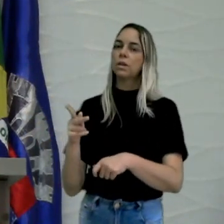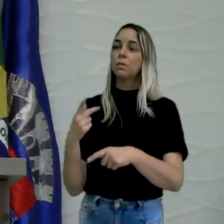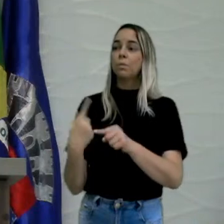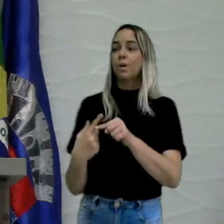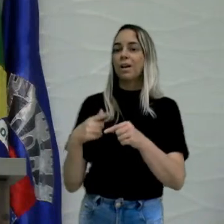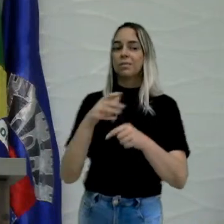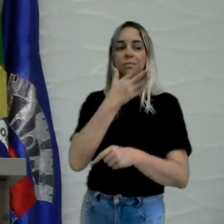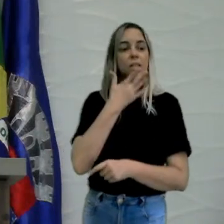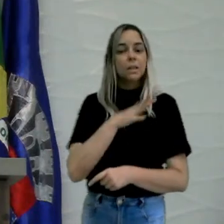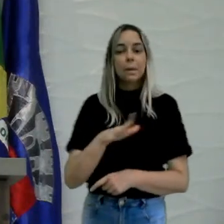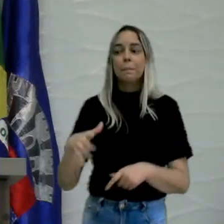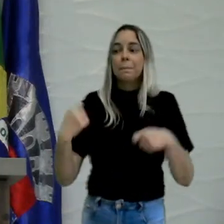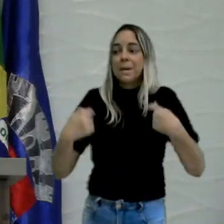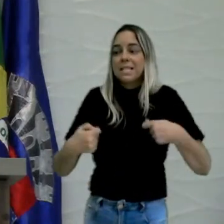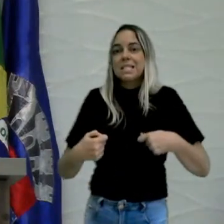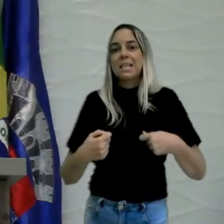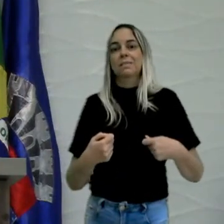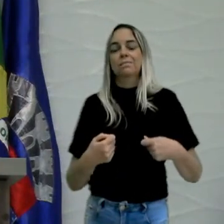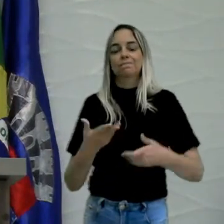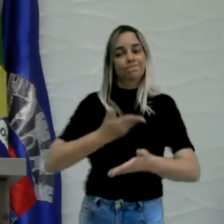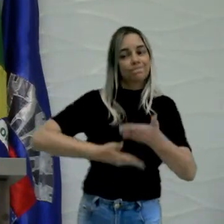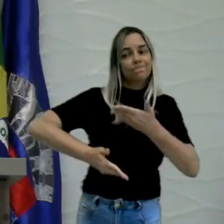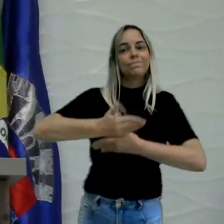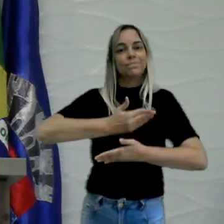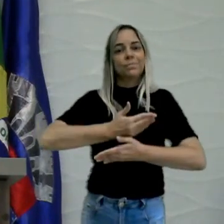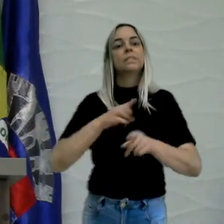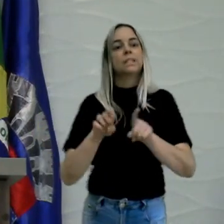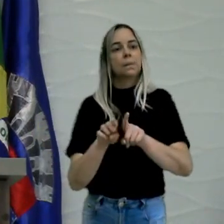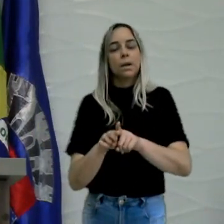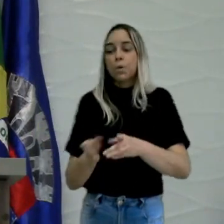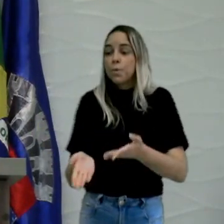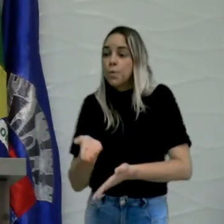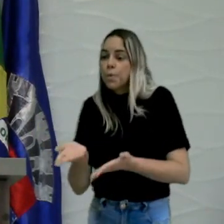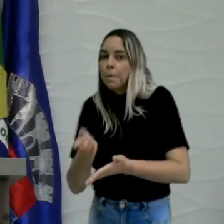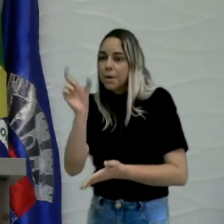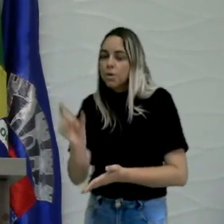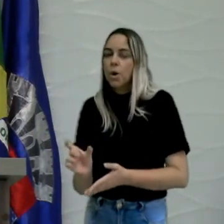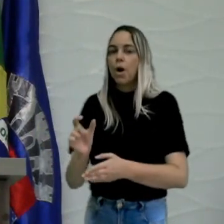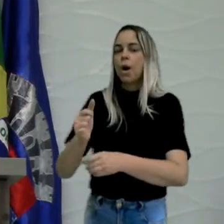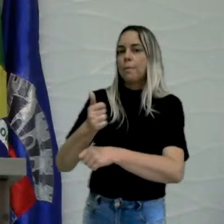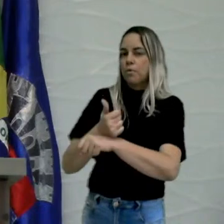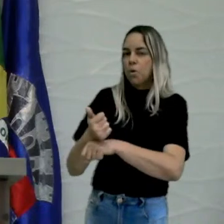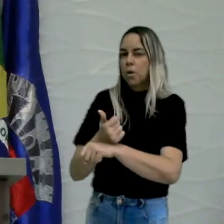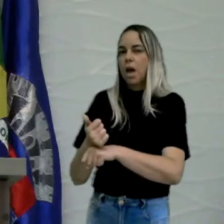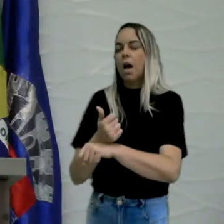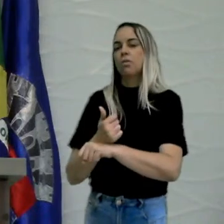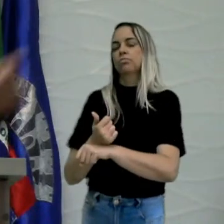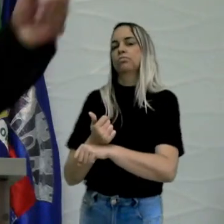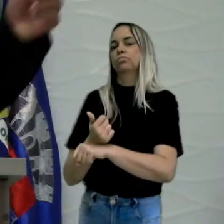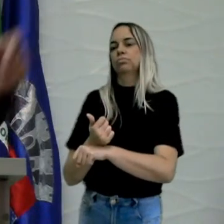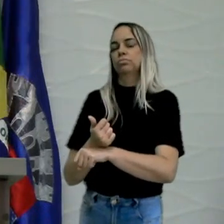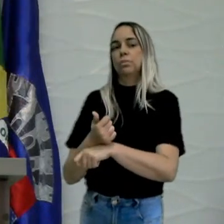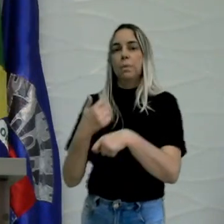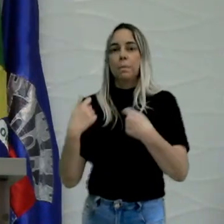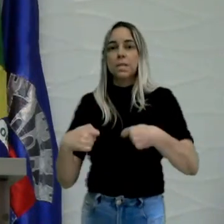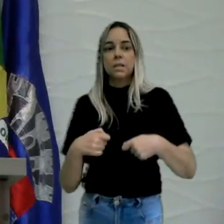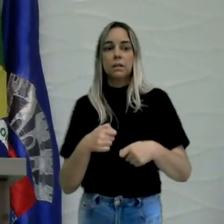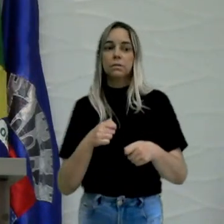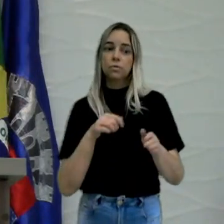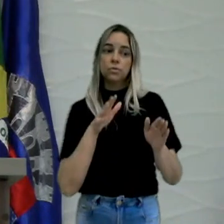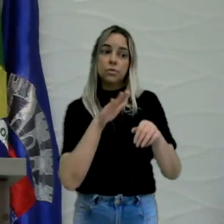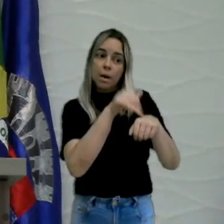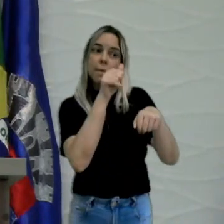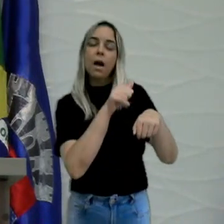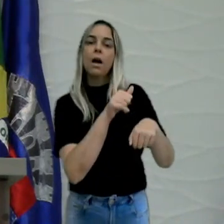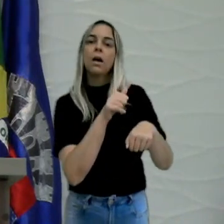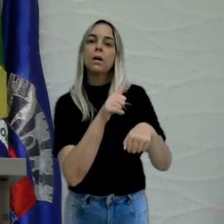atendimento. Diga a ele que essas crianças necessitam de cuidadores. Para colocar cuidador nas escolas, agora tem que procurar o promotor, o Ministério